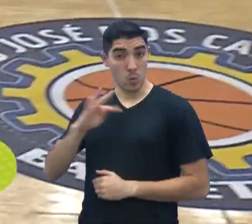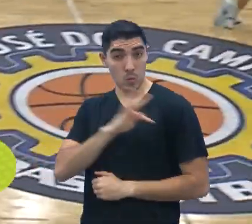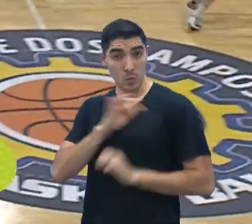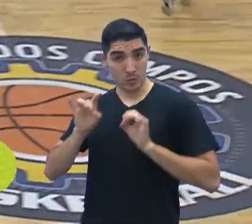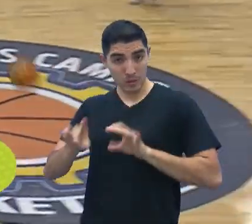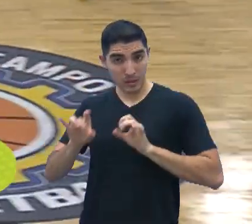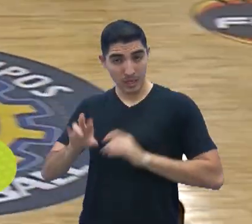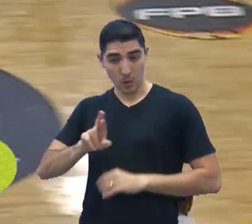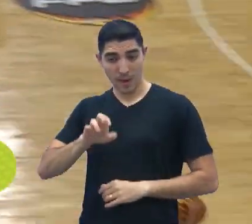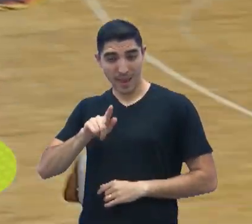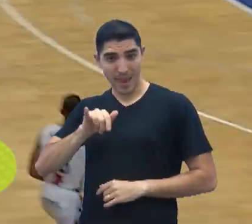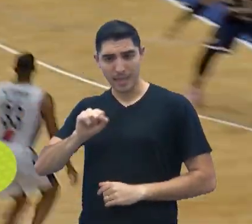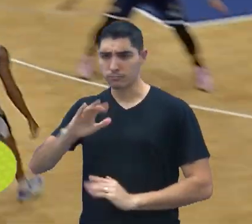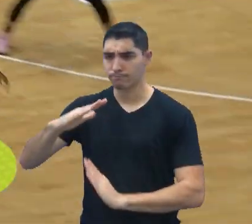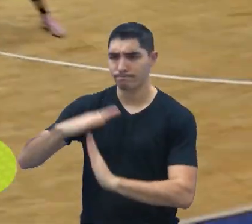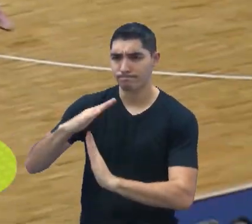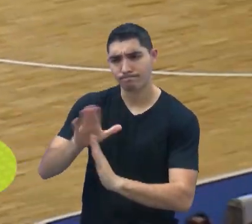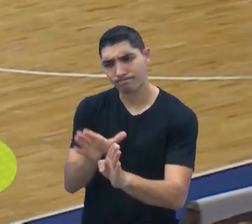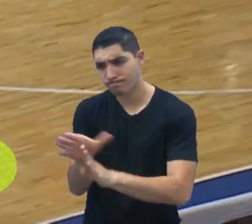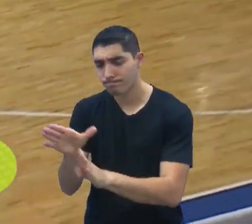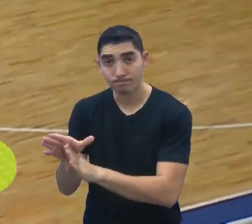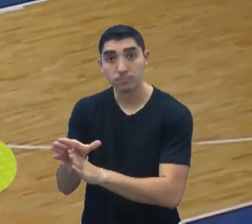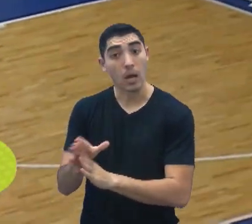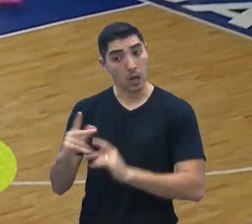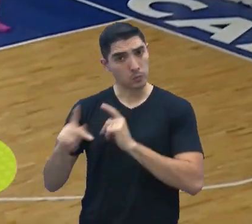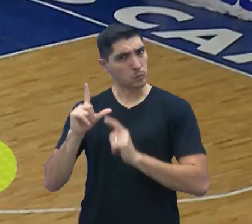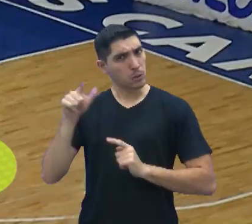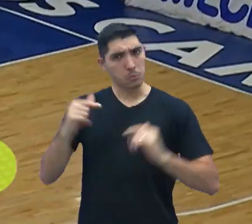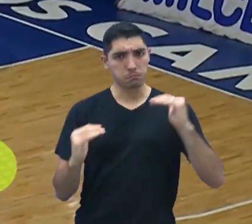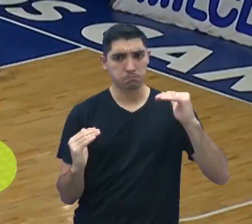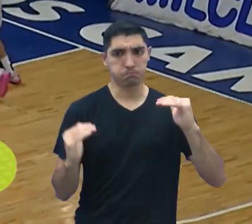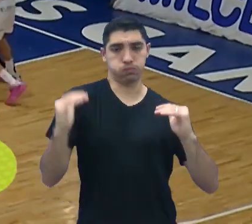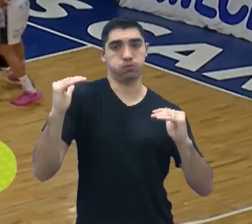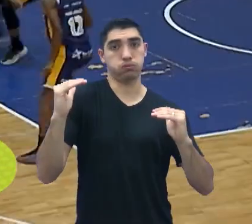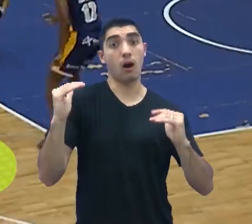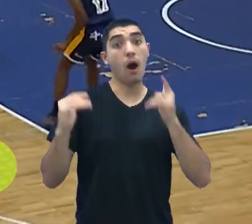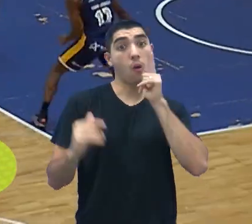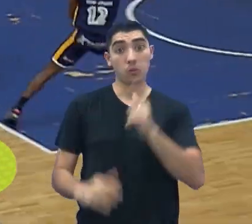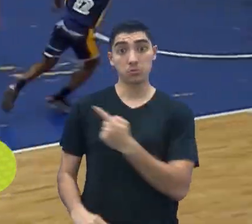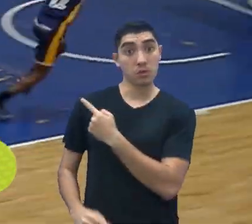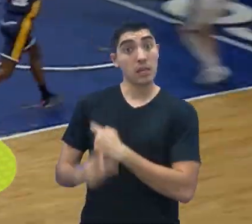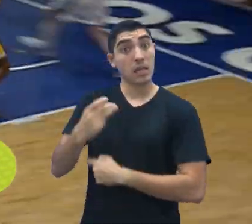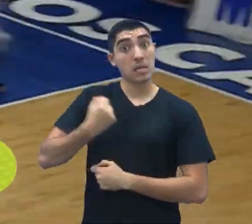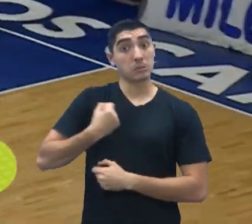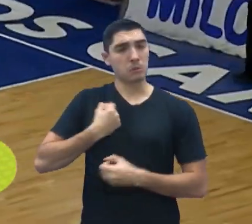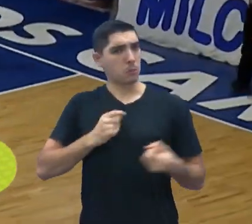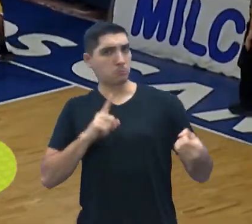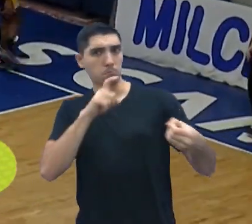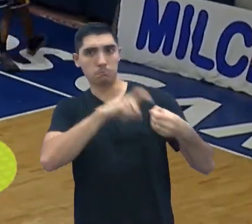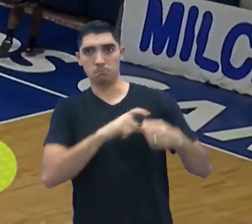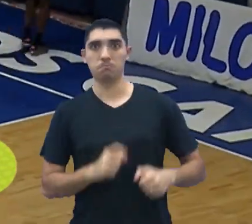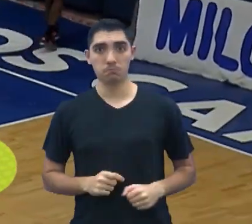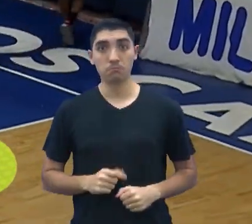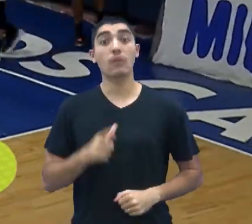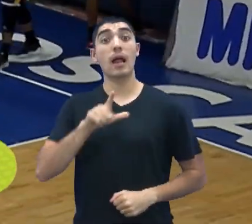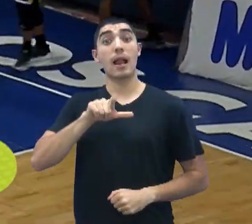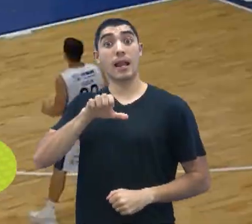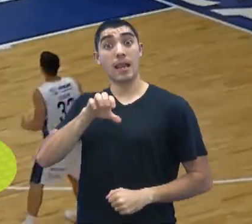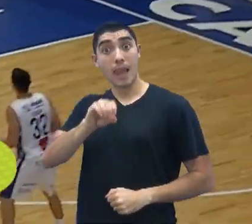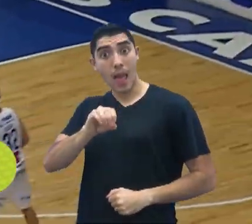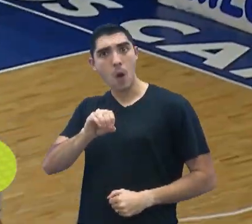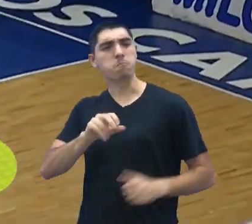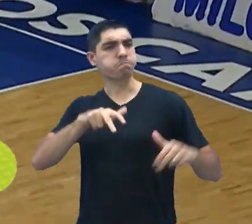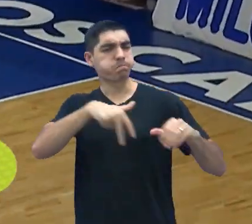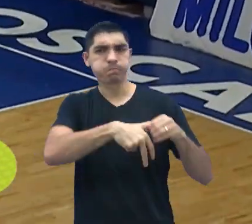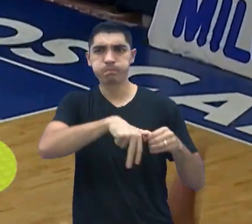jogo. O São José voltou melhor e Malcolm Miller mandou para 3. Depois, Léo Craveiro cravou